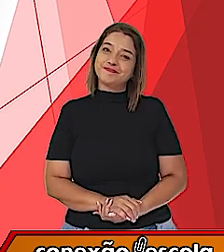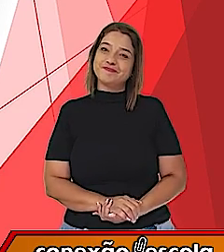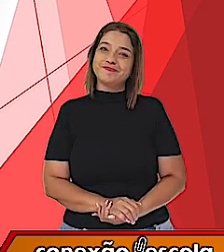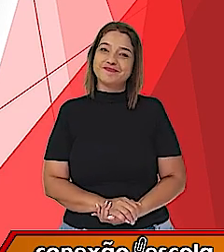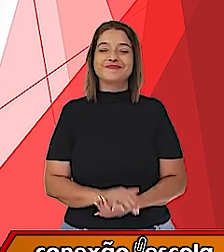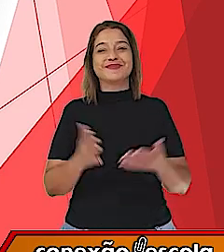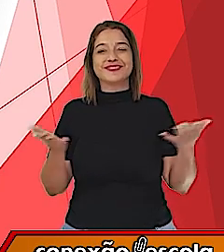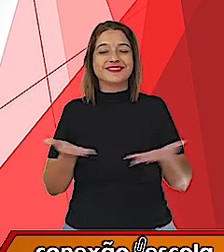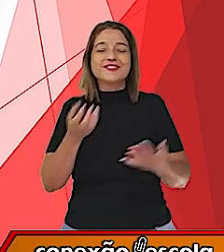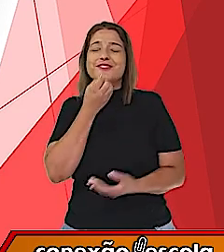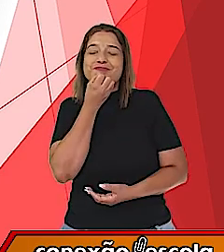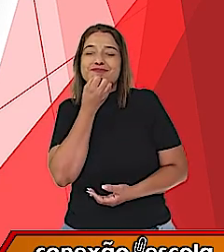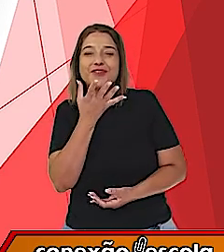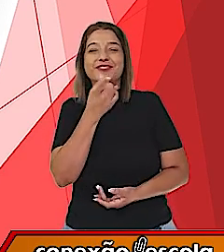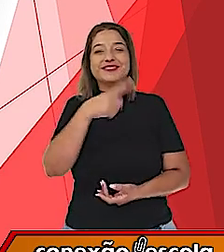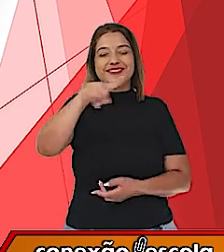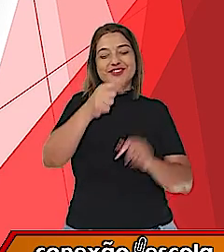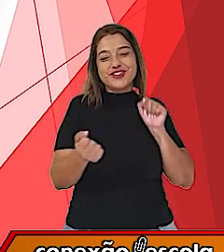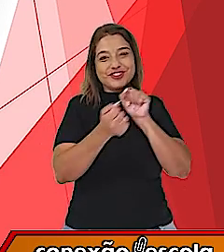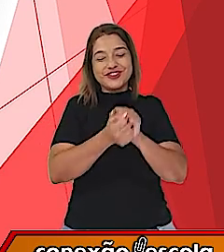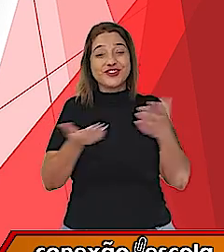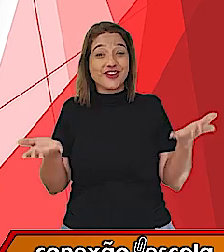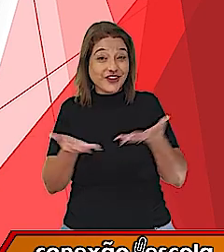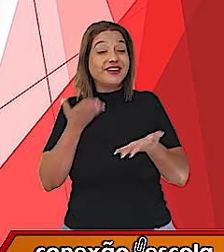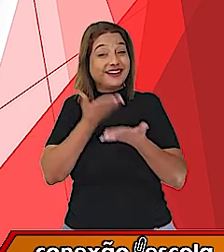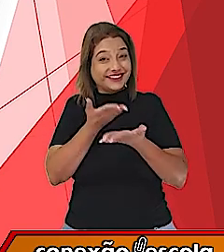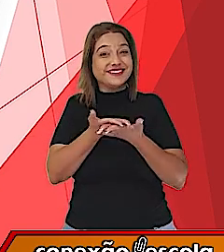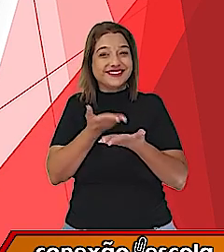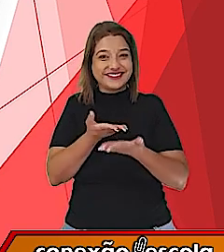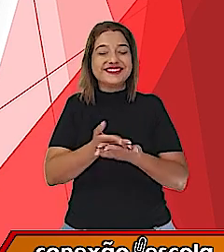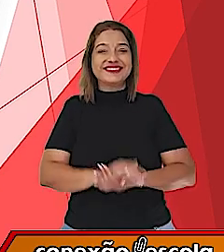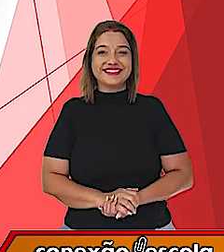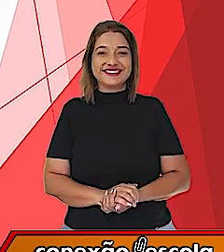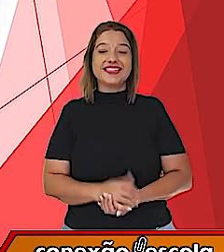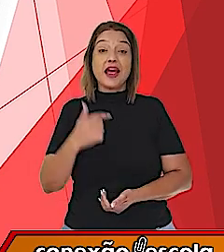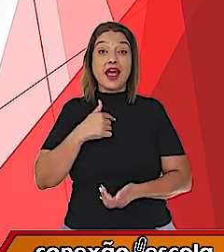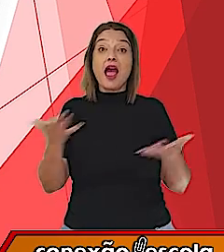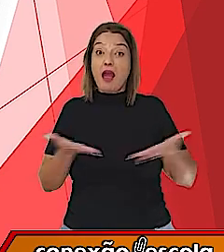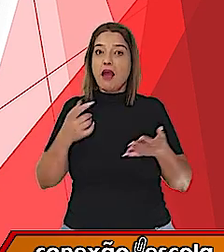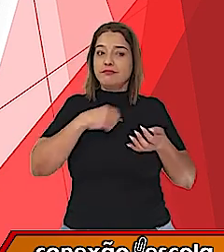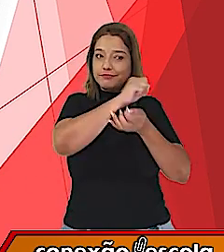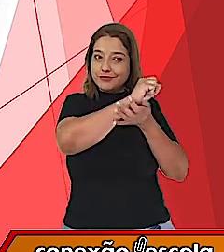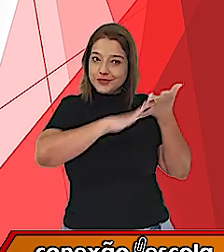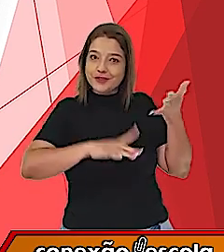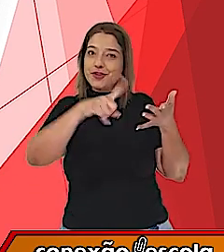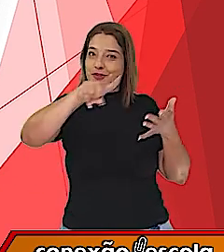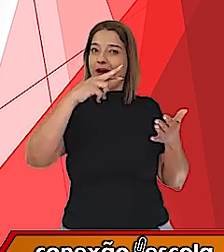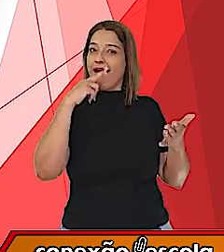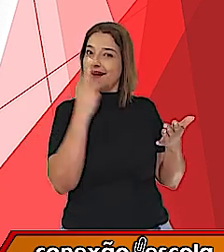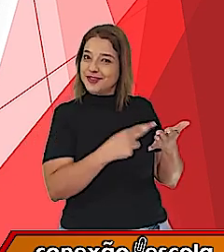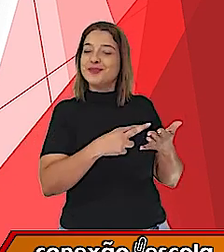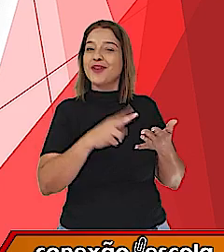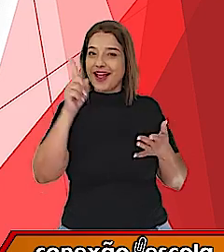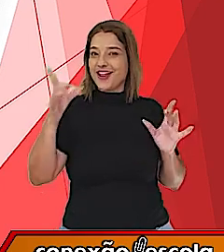Turminha, como é bom contar com a sua participação em nossas aulas. Deixei algumas atividades para vocês